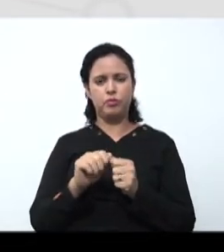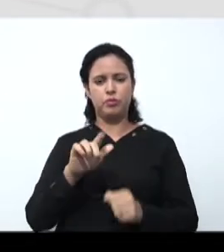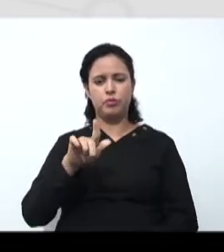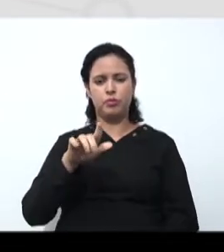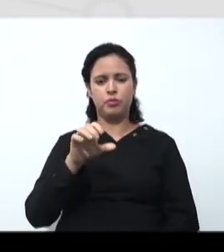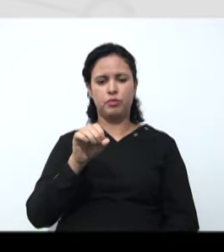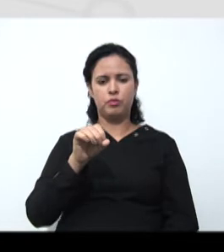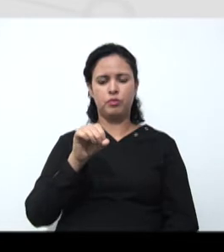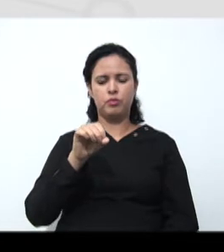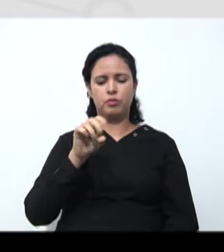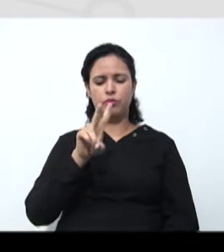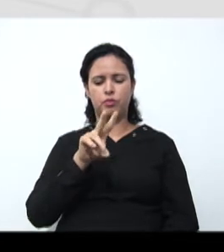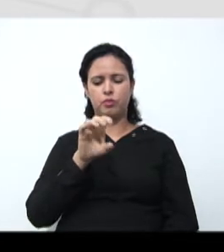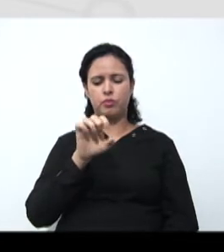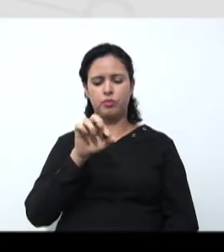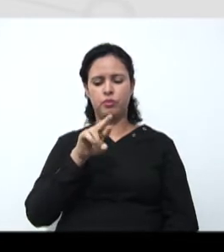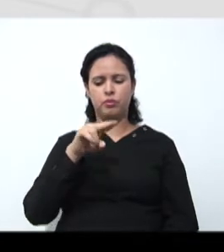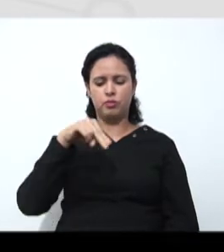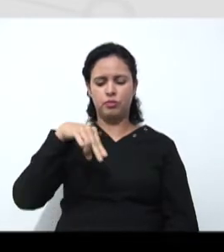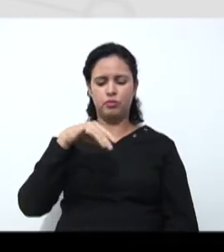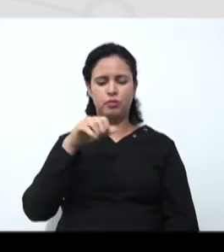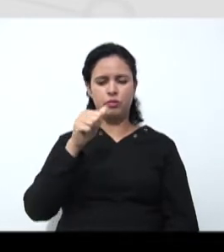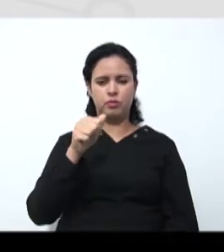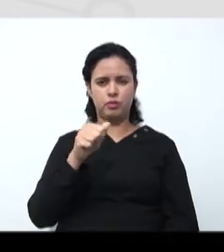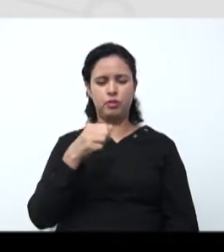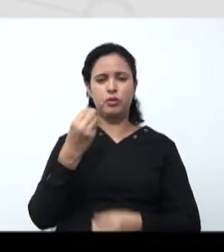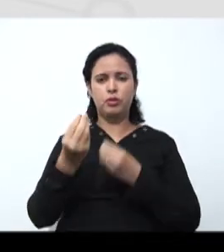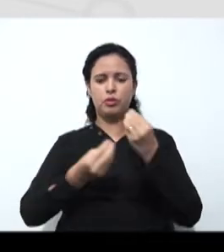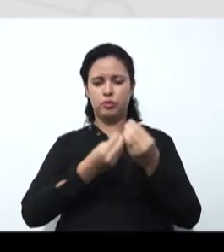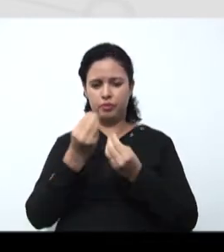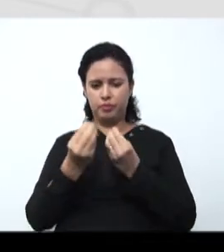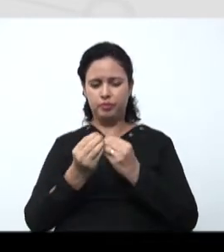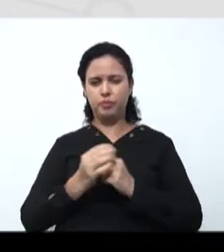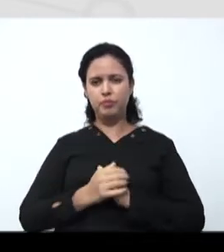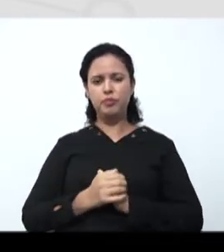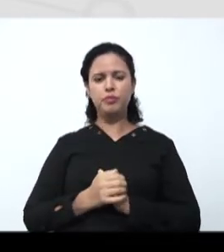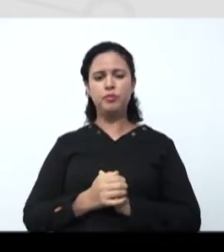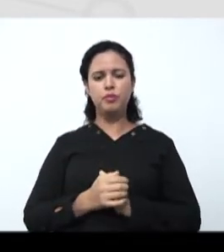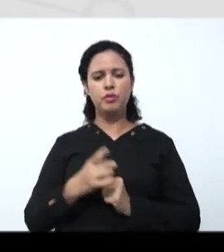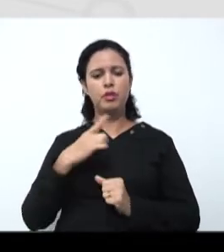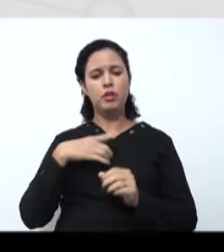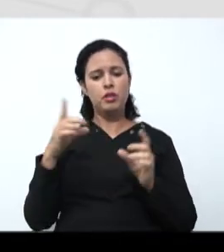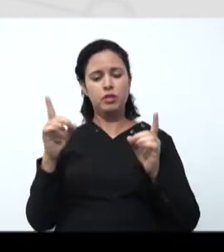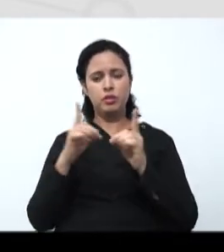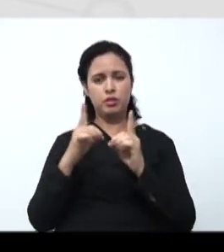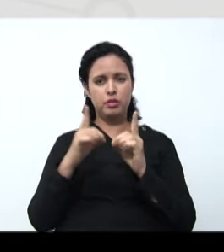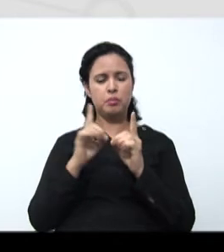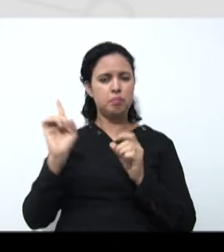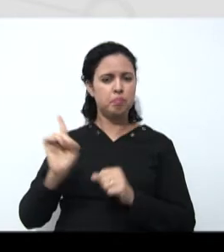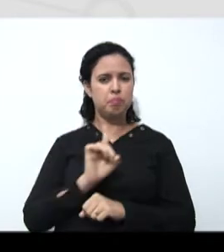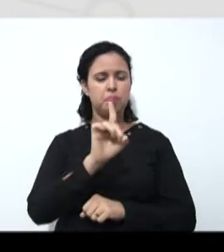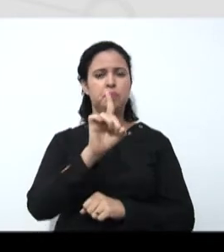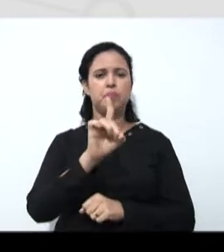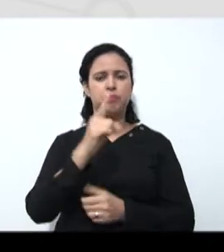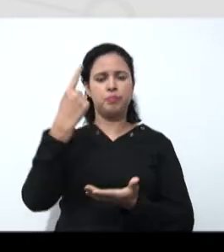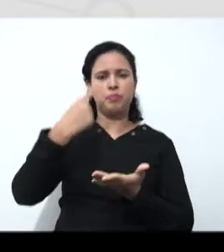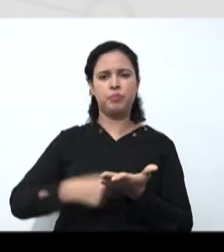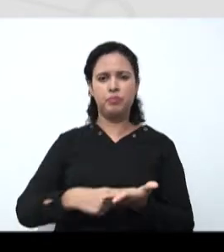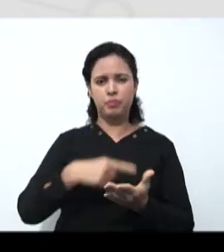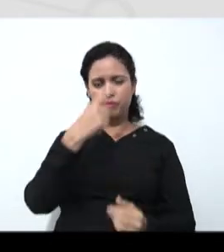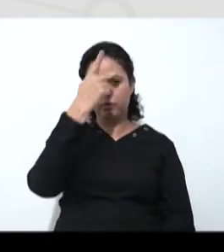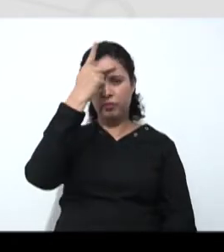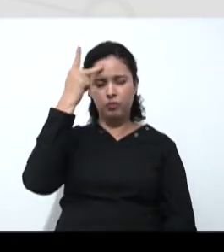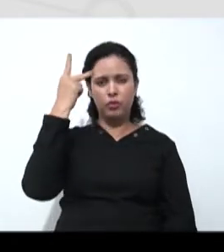gente saber como fazer isso dar certo. Então, definindo a dinâmica de participação e de engajamento das pessoas, como é que vai